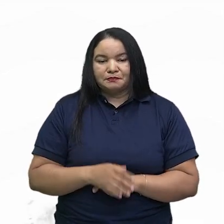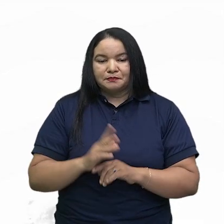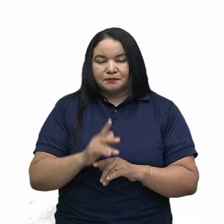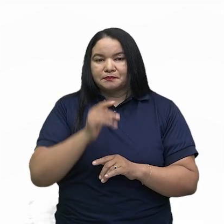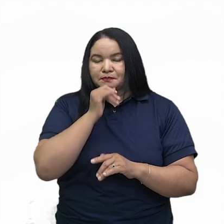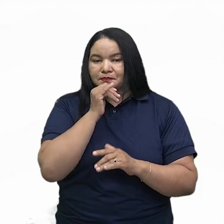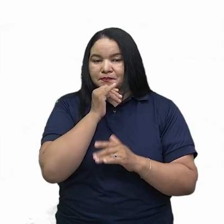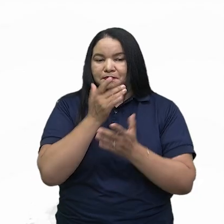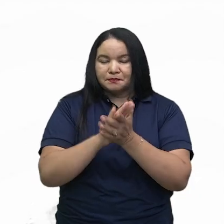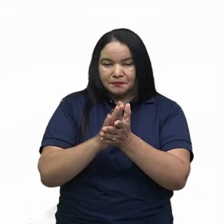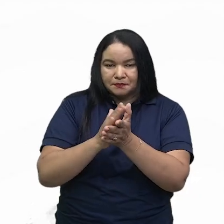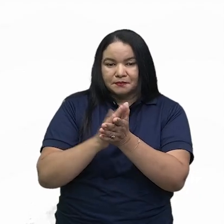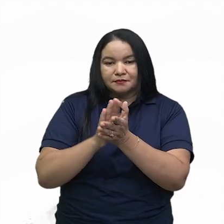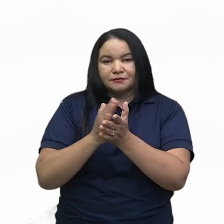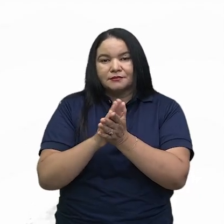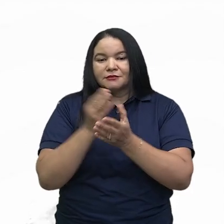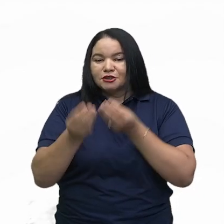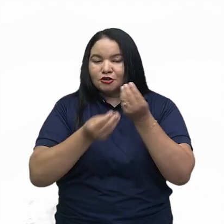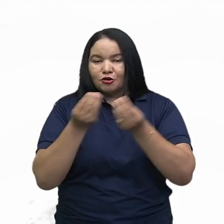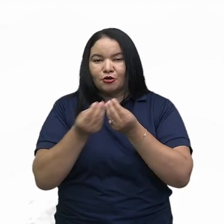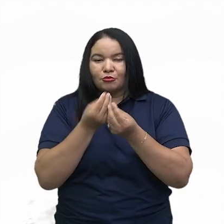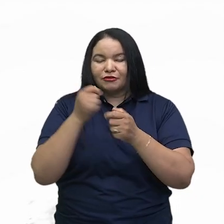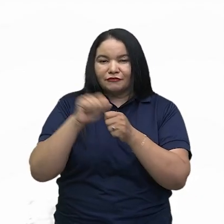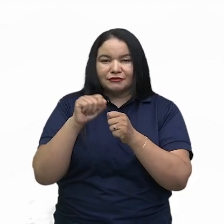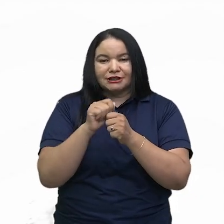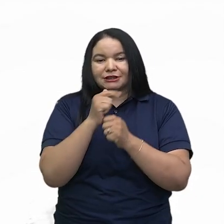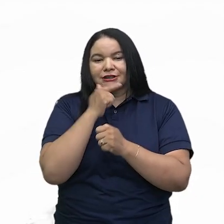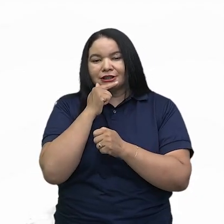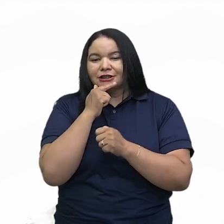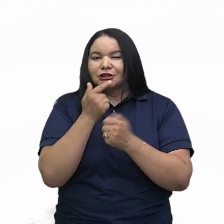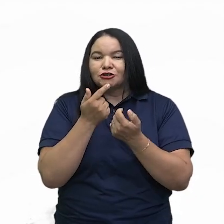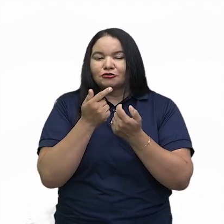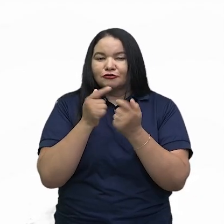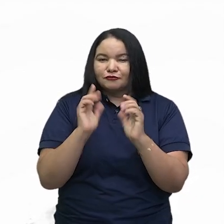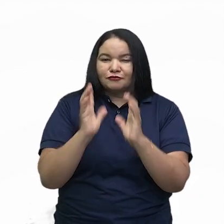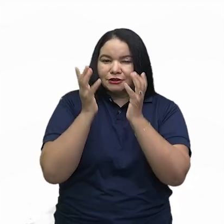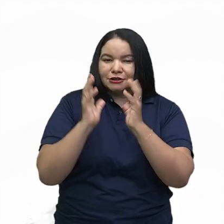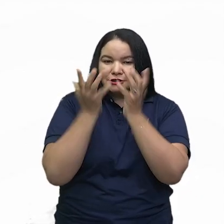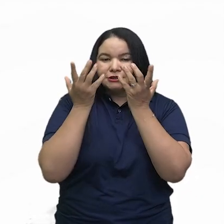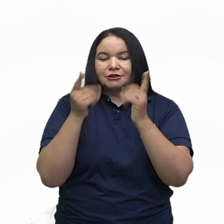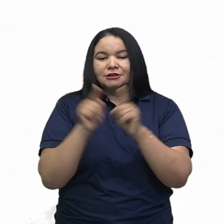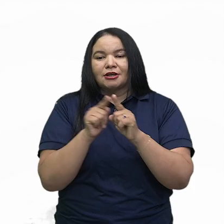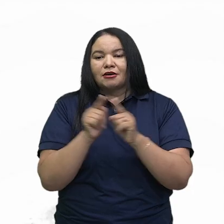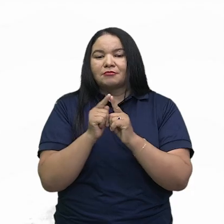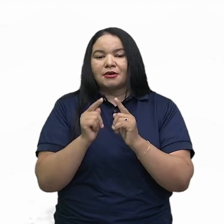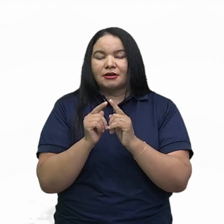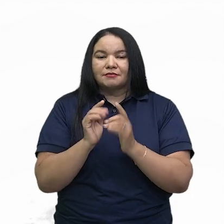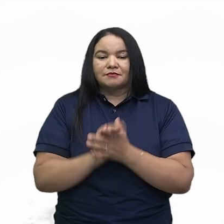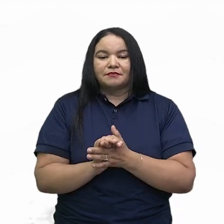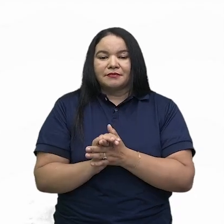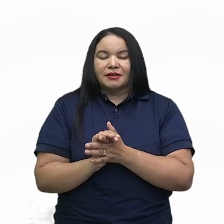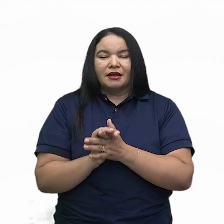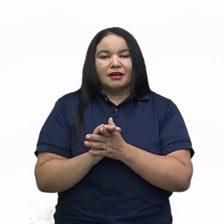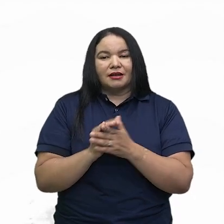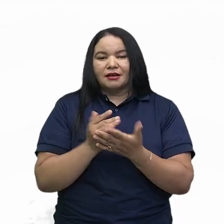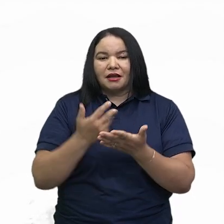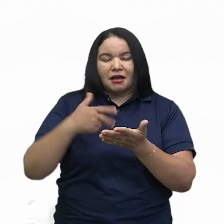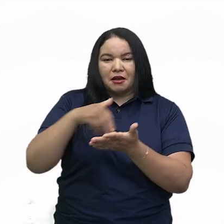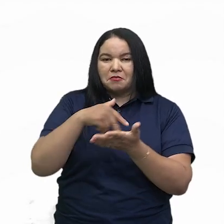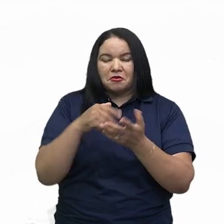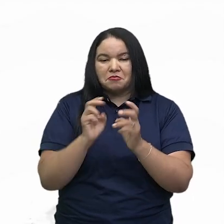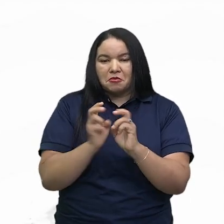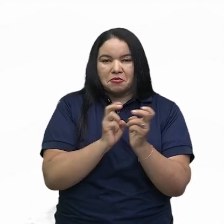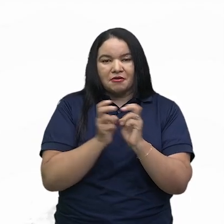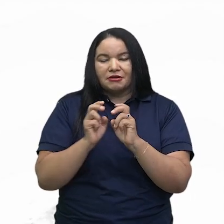exemplo, samba, a forma de fazer o queijo, as festas, os festejos de igreja, a capoeira, o frevo,